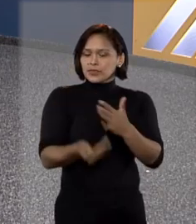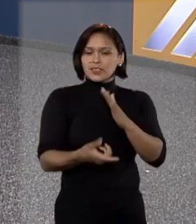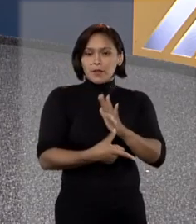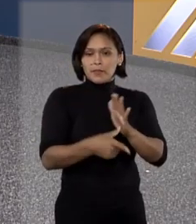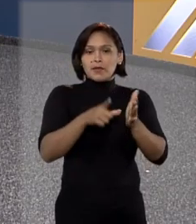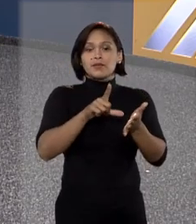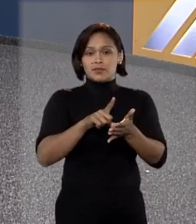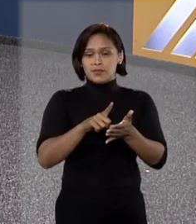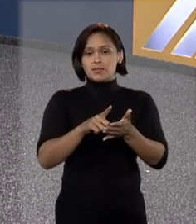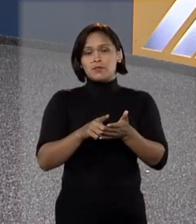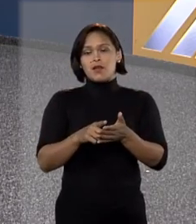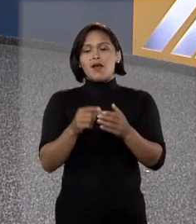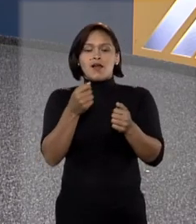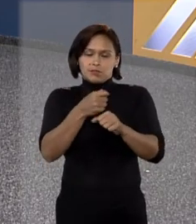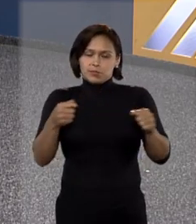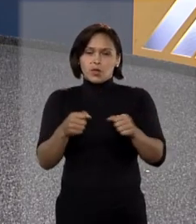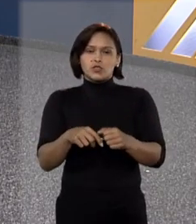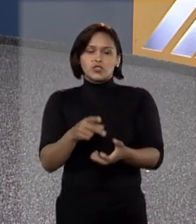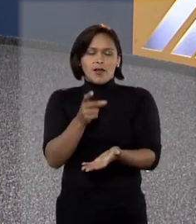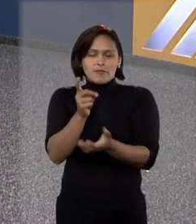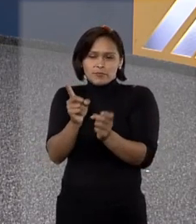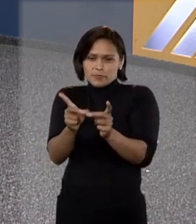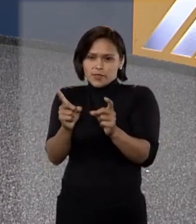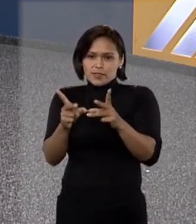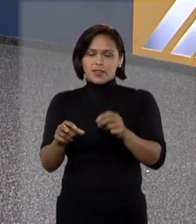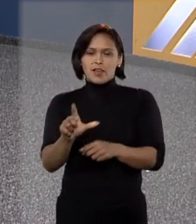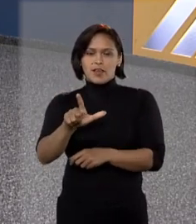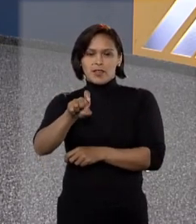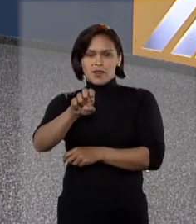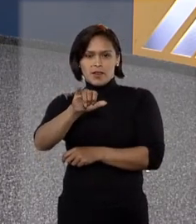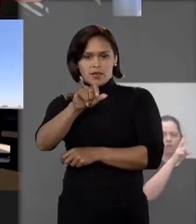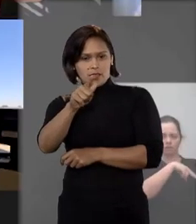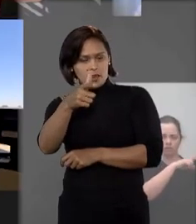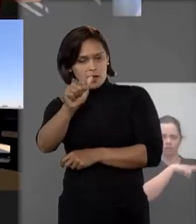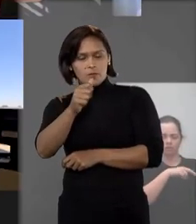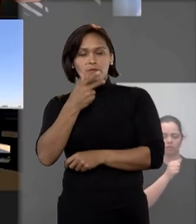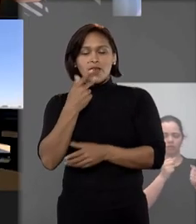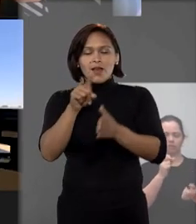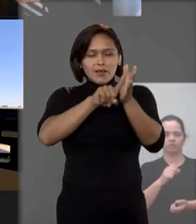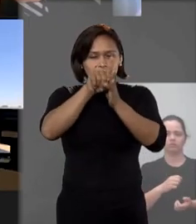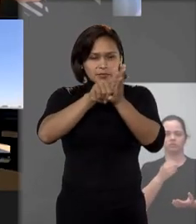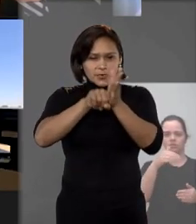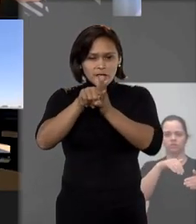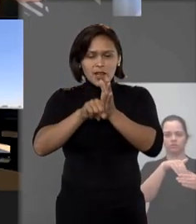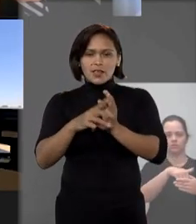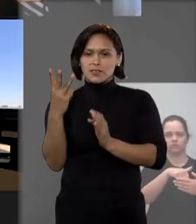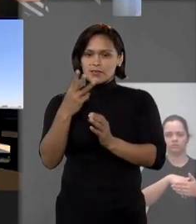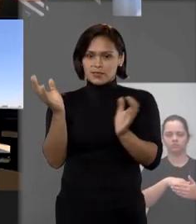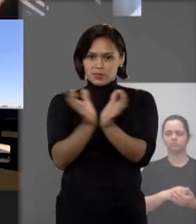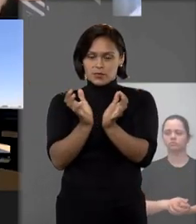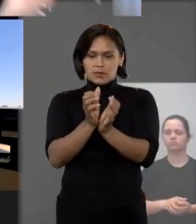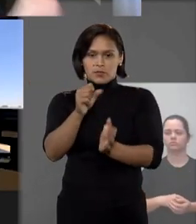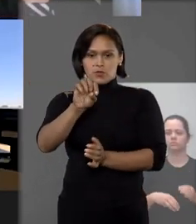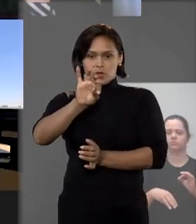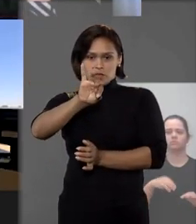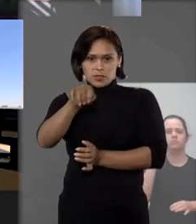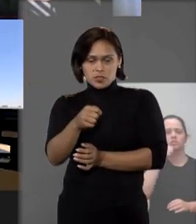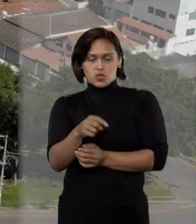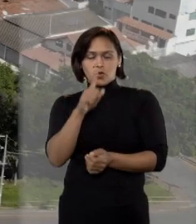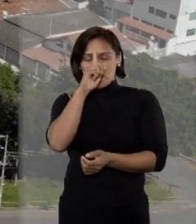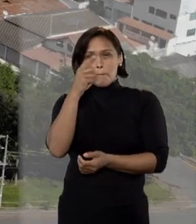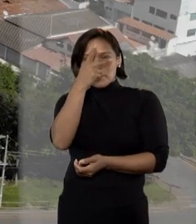quebra antecipada e dá margem à venda do bem em leilão. No caso analisado pelos ministros da terceira turma do